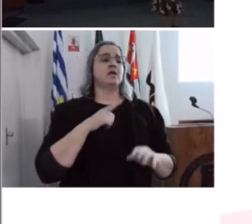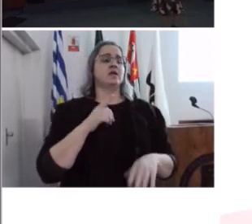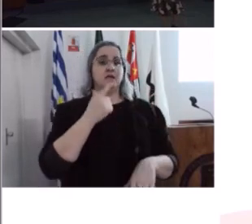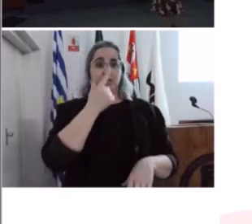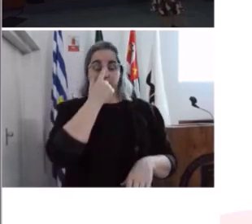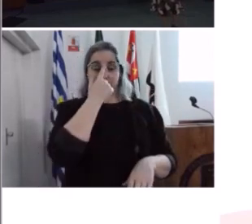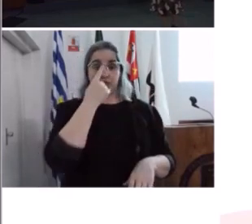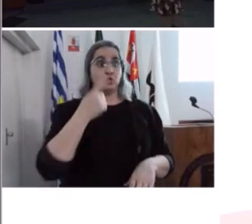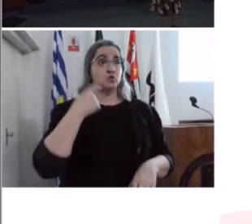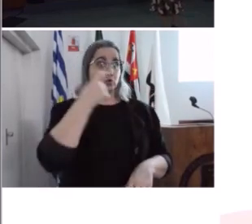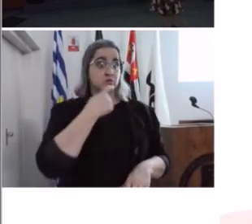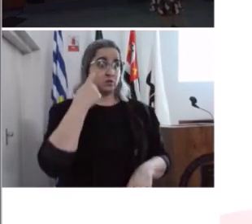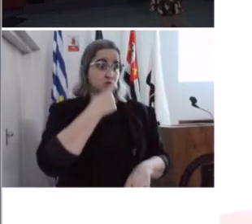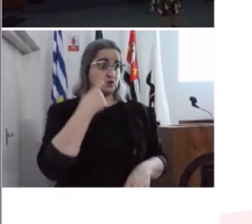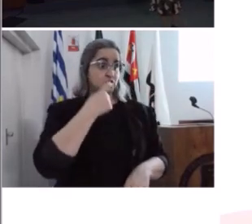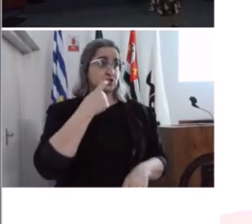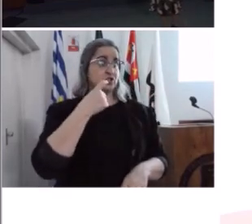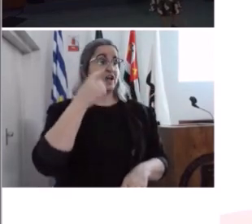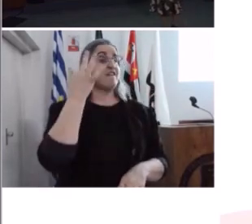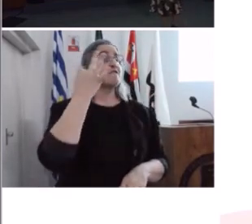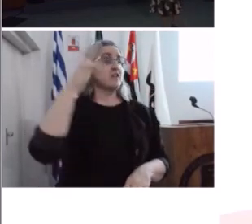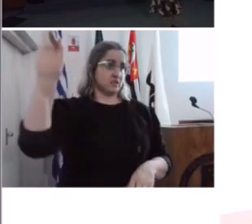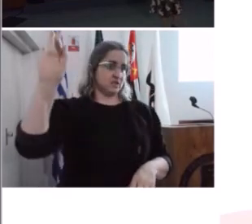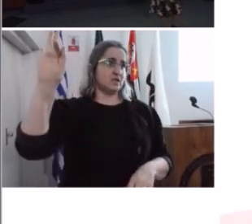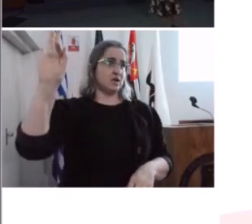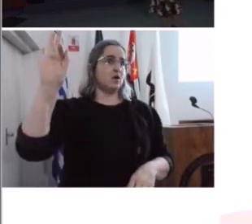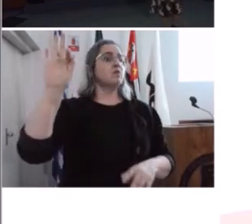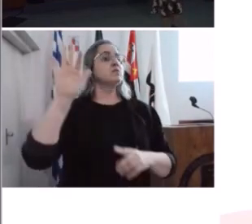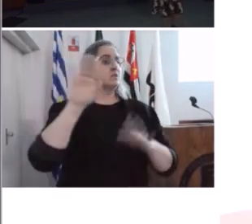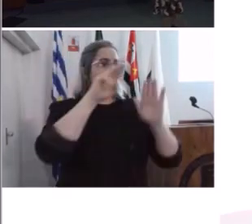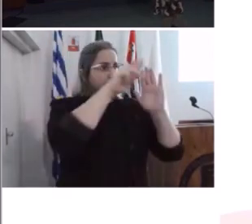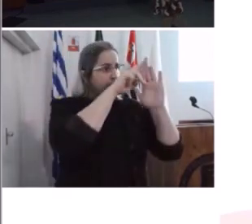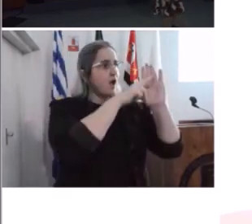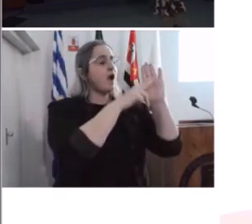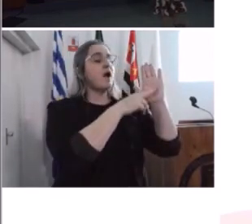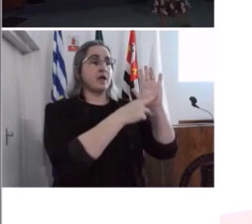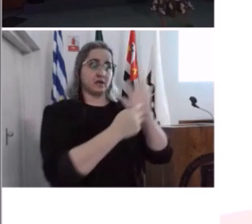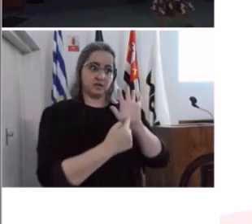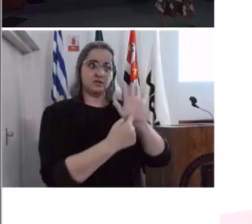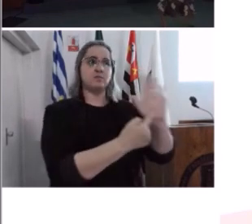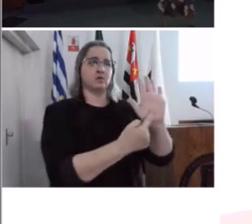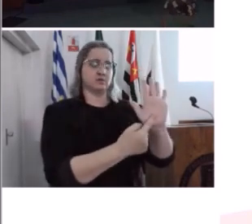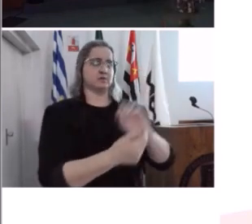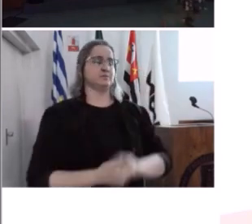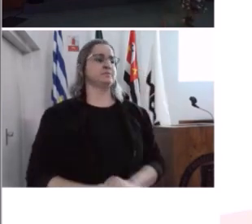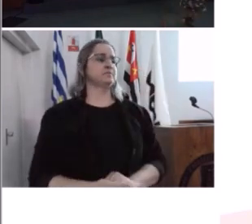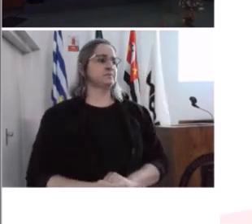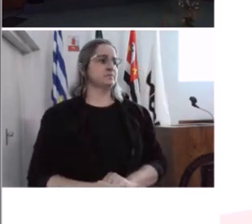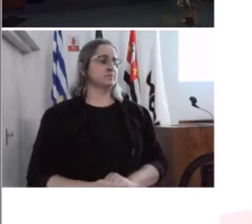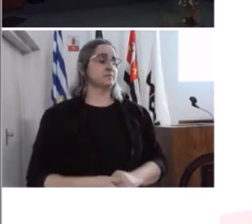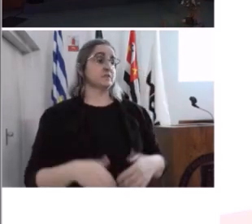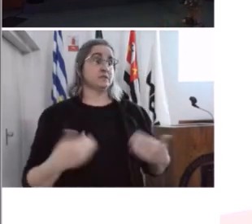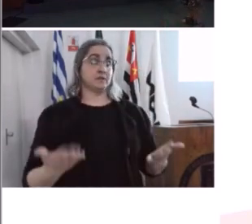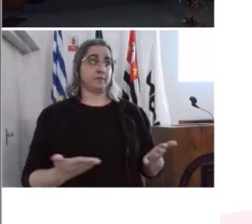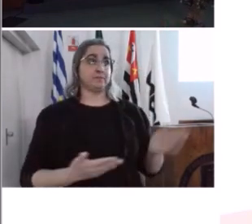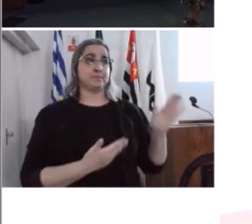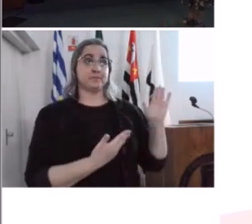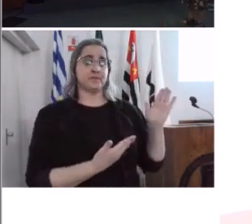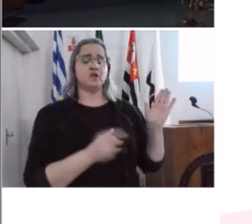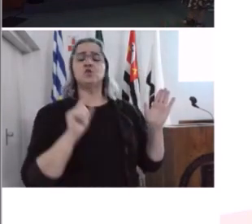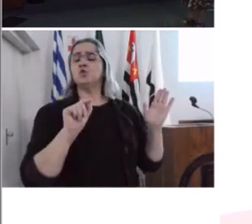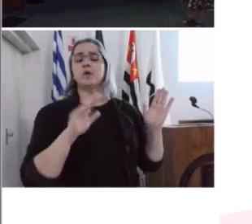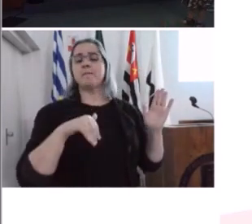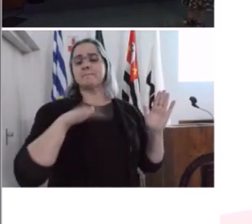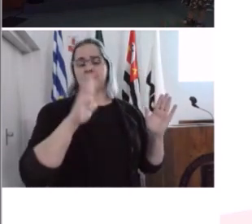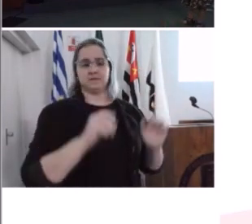Odontologia, da odontologia, né, que é a especialidade, e vamos adaptar isso aí na parte da medicina oral. Muito bem. E o que